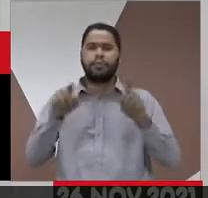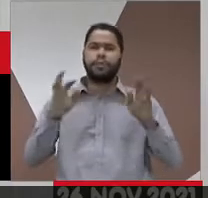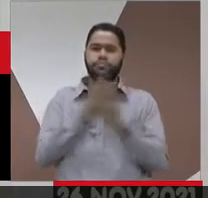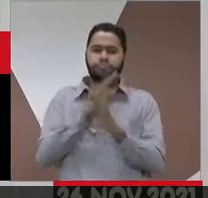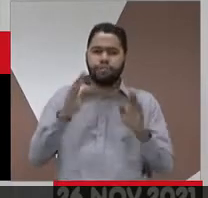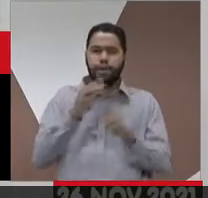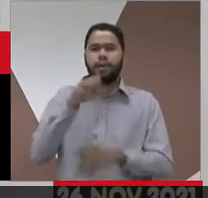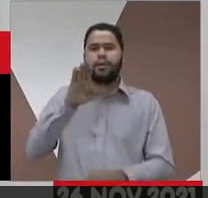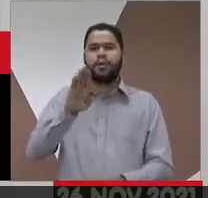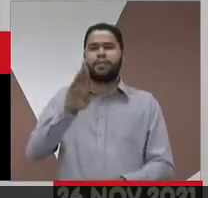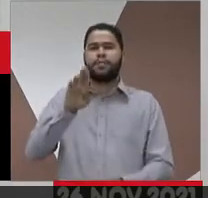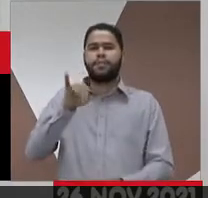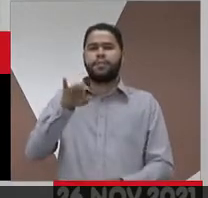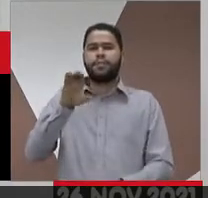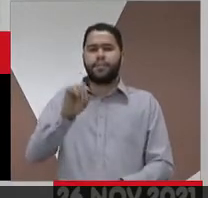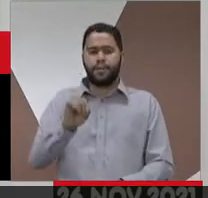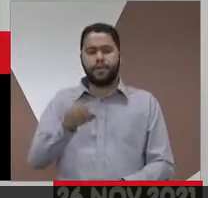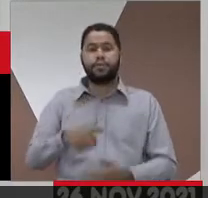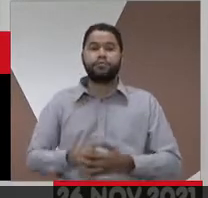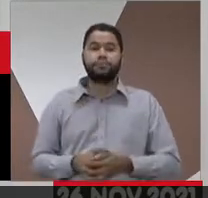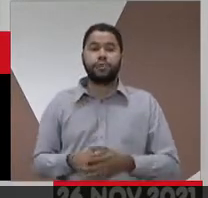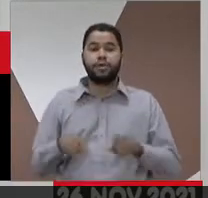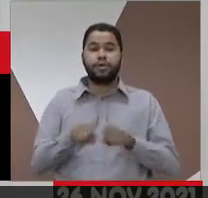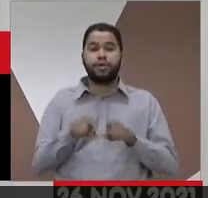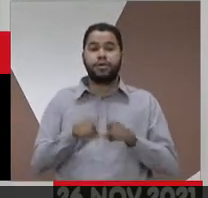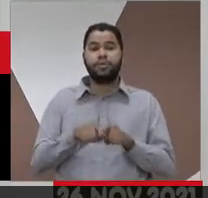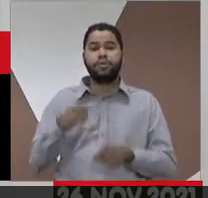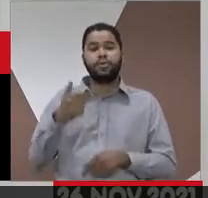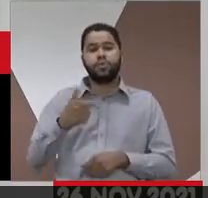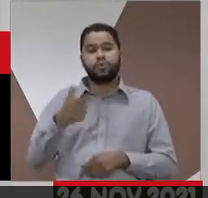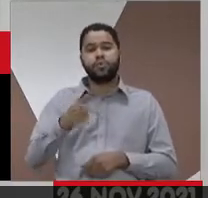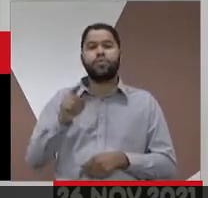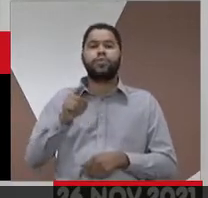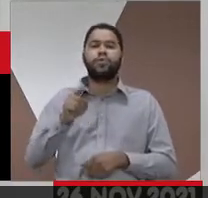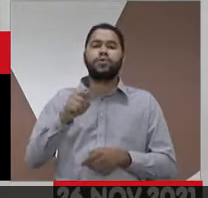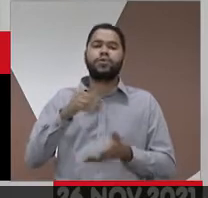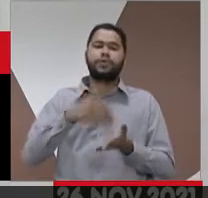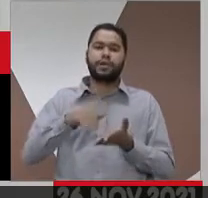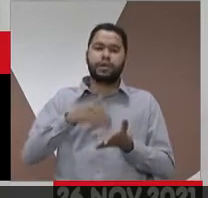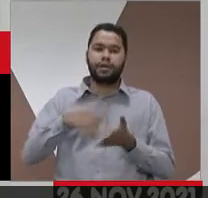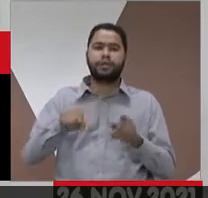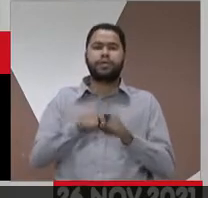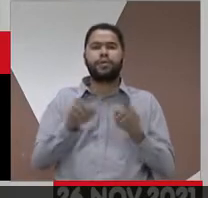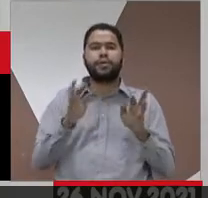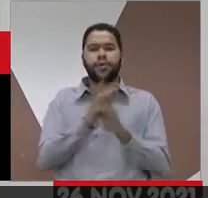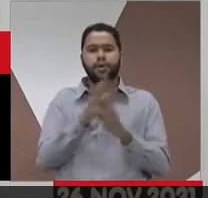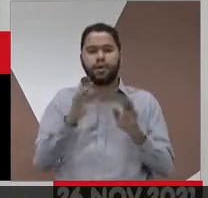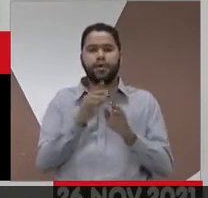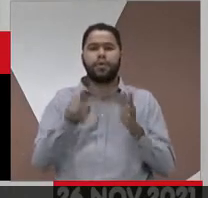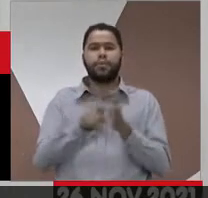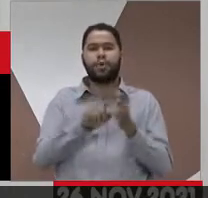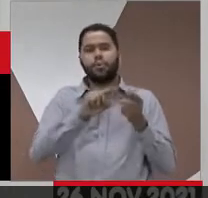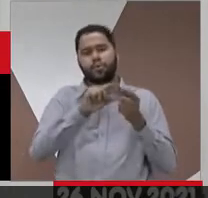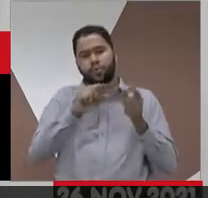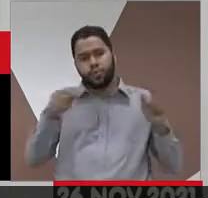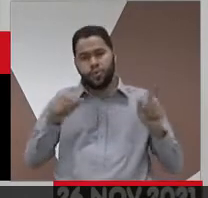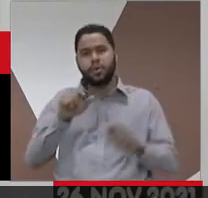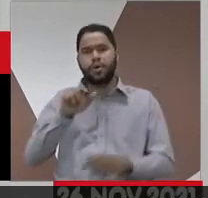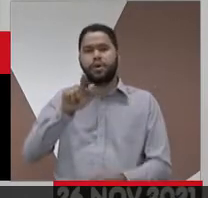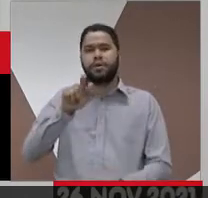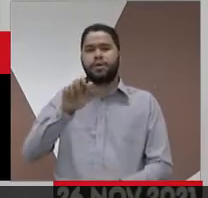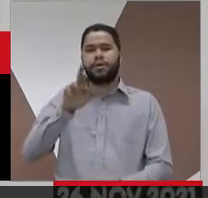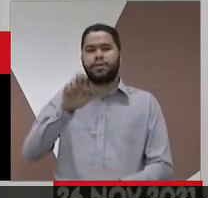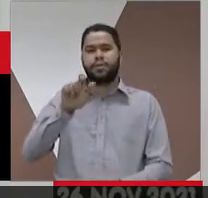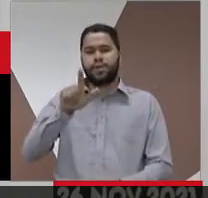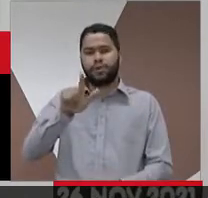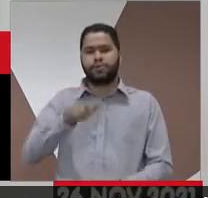Breno Longobuco, e o subsecretário de Mobilidade, também da Secretaria de Infraestrutura, Gabriel